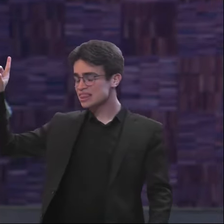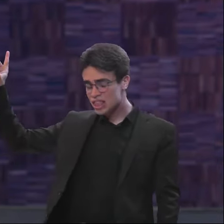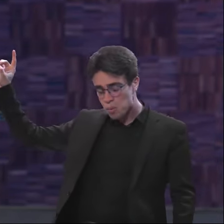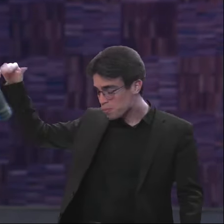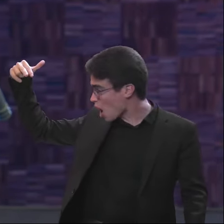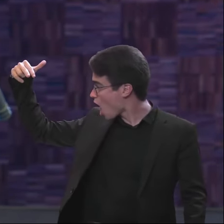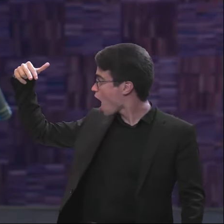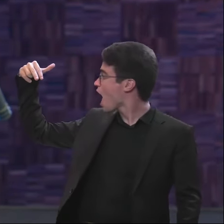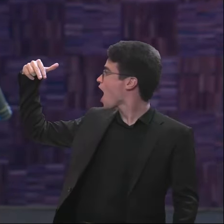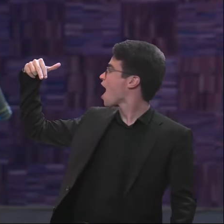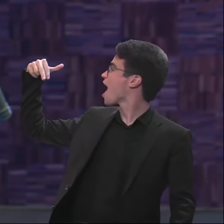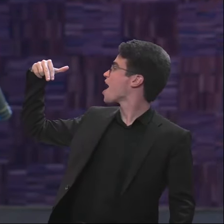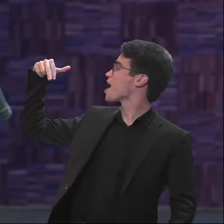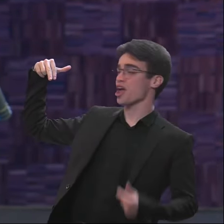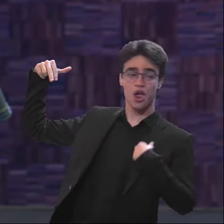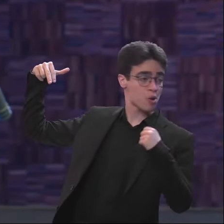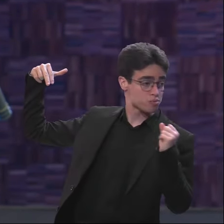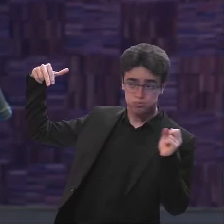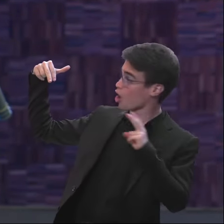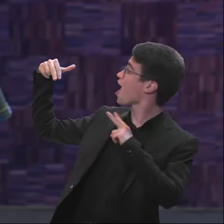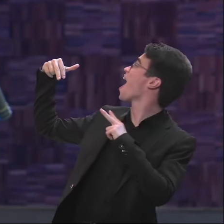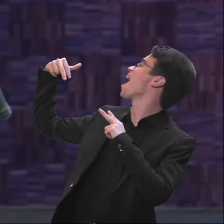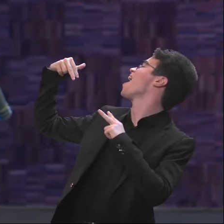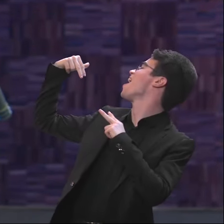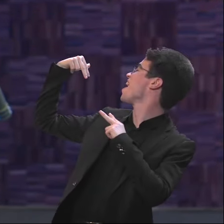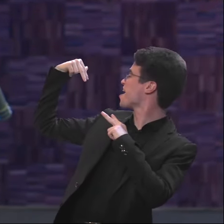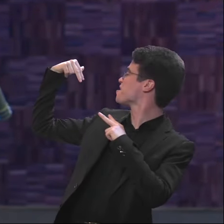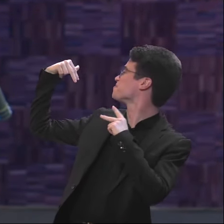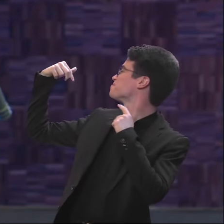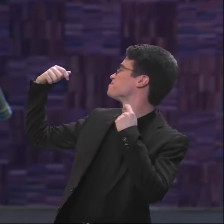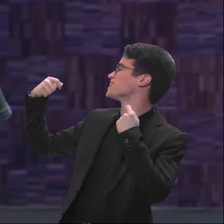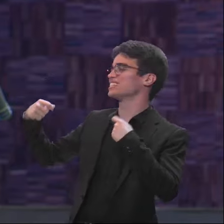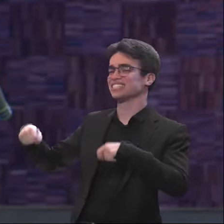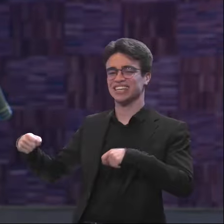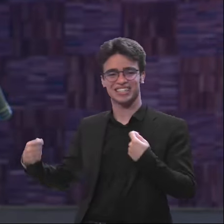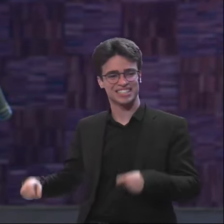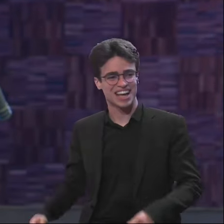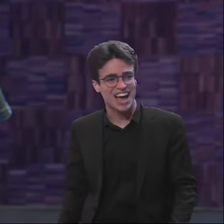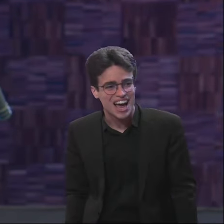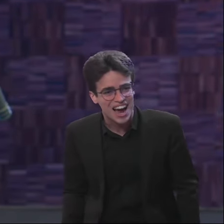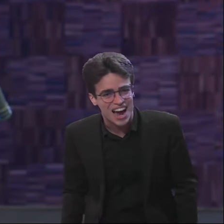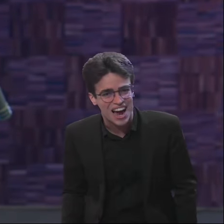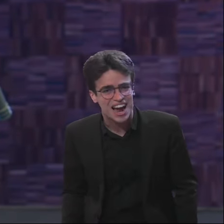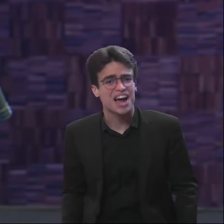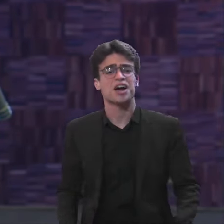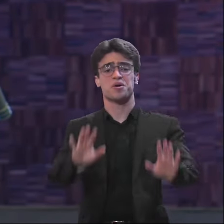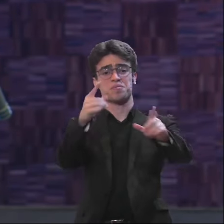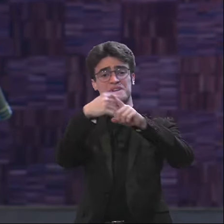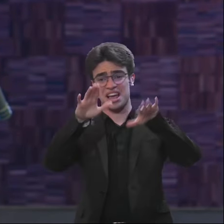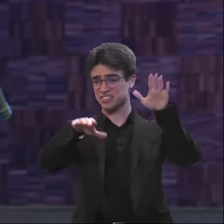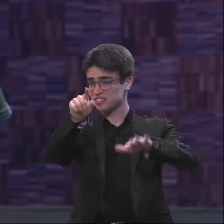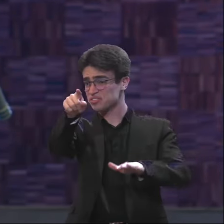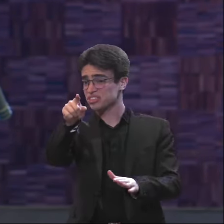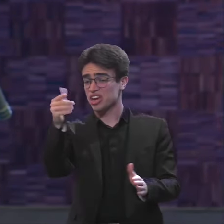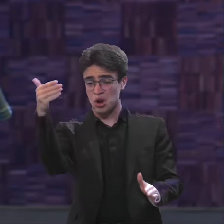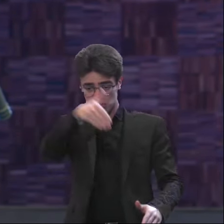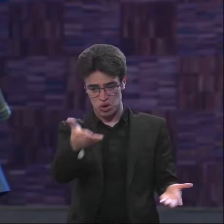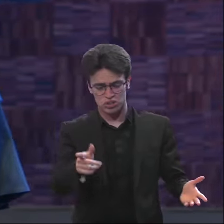cima. Ele eleva os nossos olhos. Talvez você chegou aqui olhando para baixo.